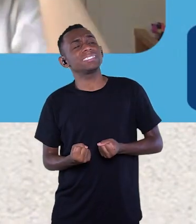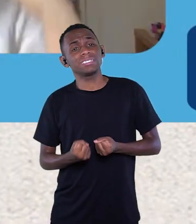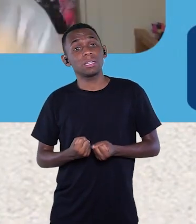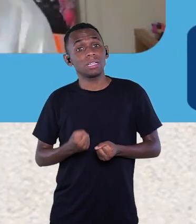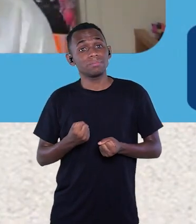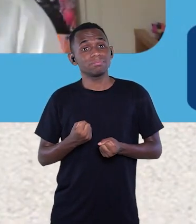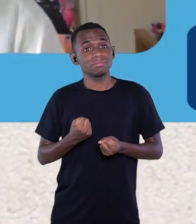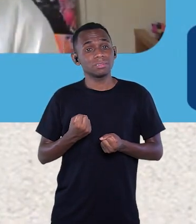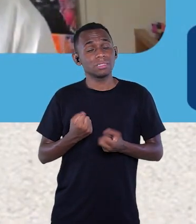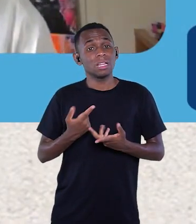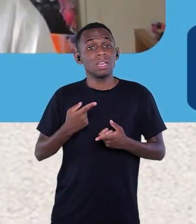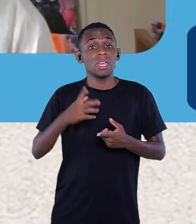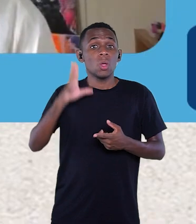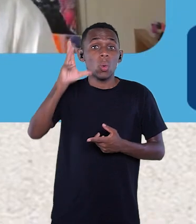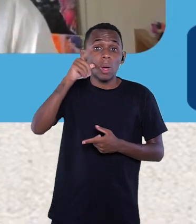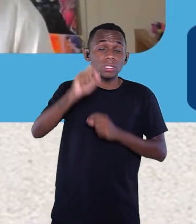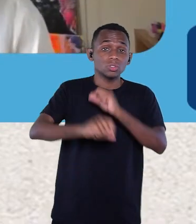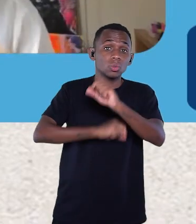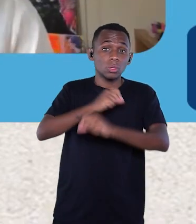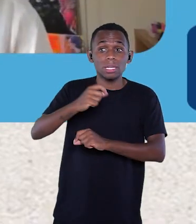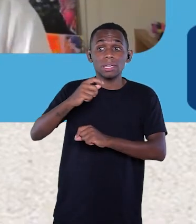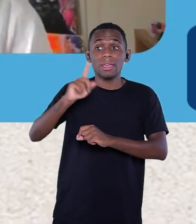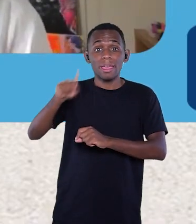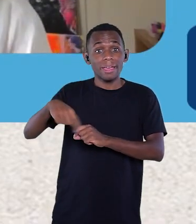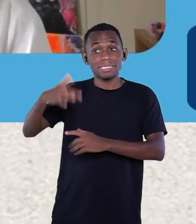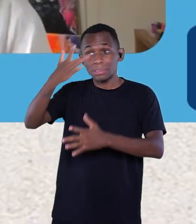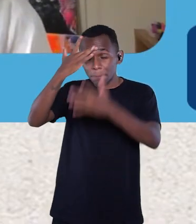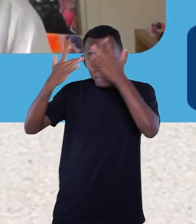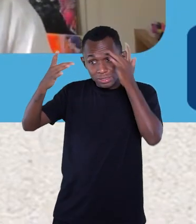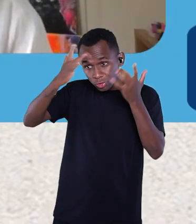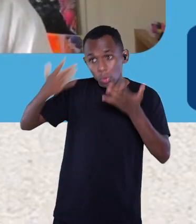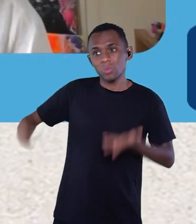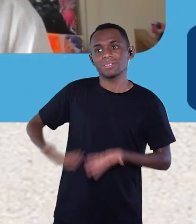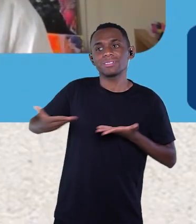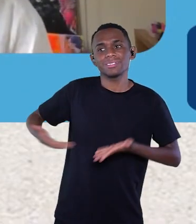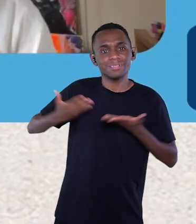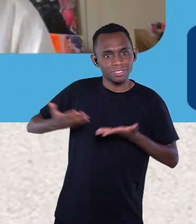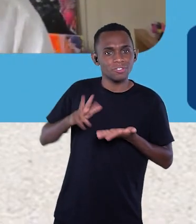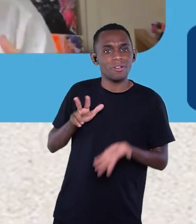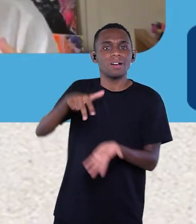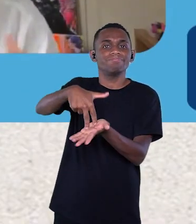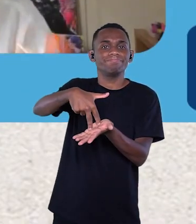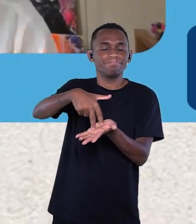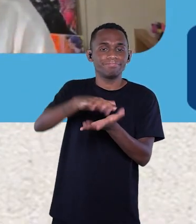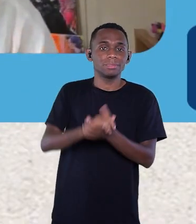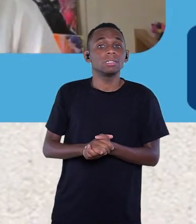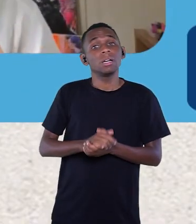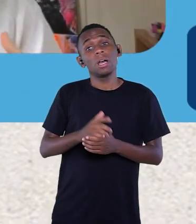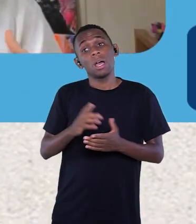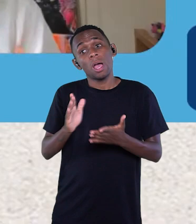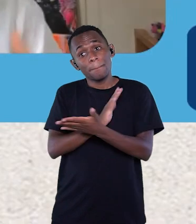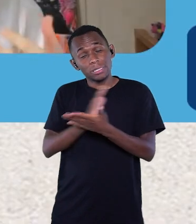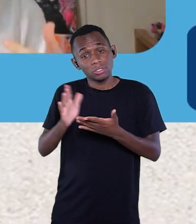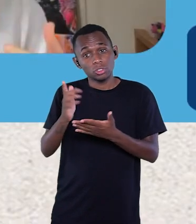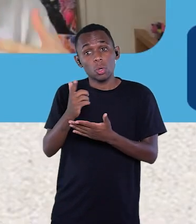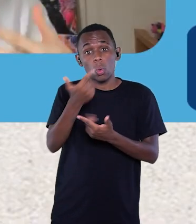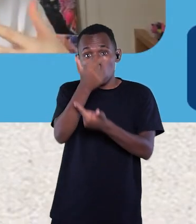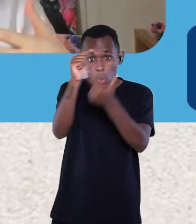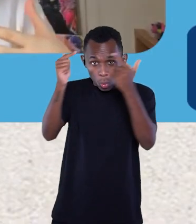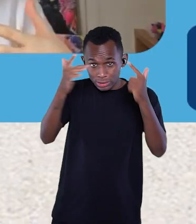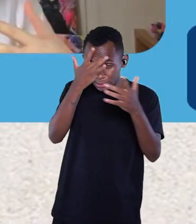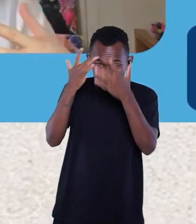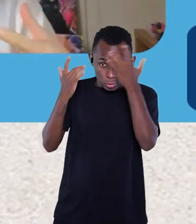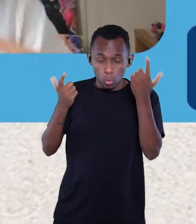Eu acho que eu fui realmente convocada, assim. Eu acho que existem outras pessoas que conseguiram